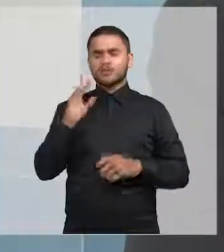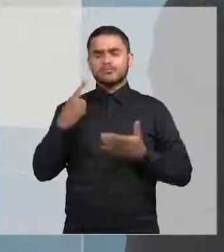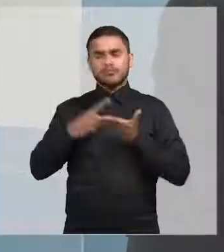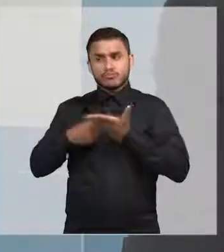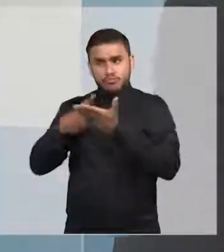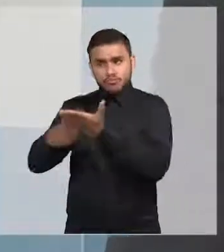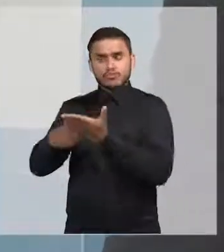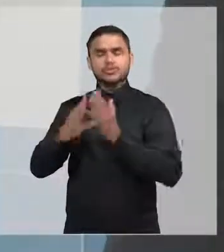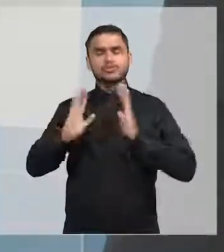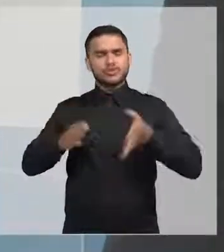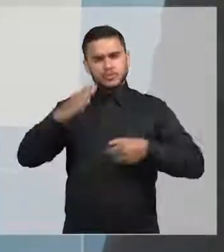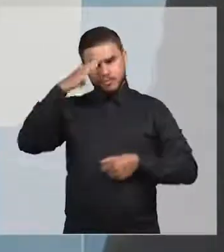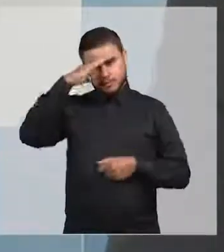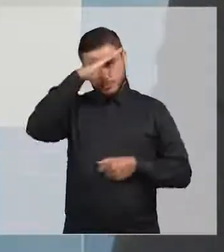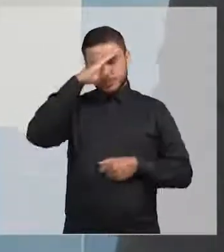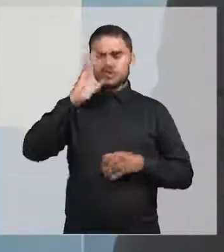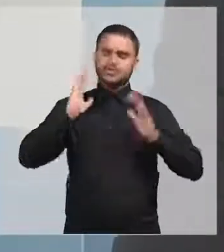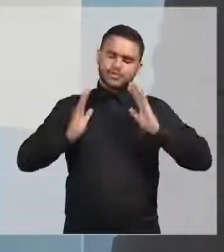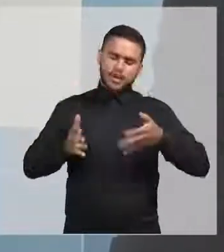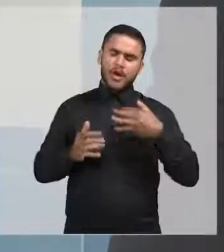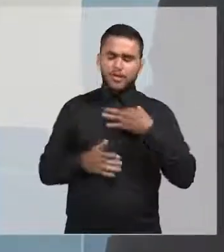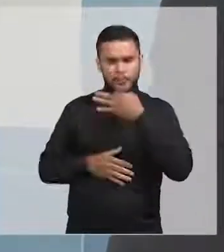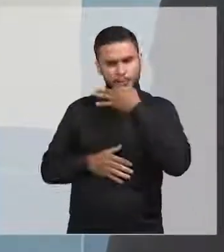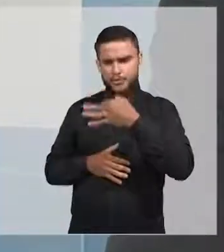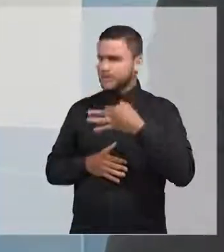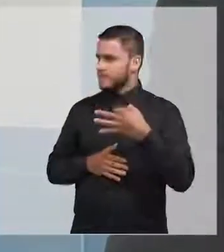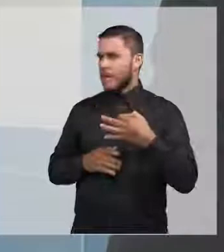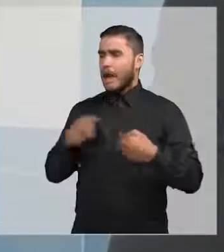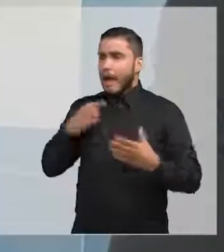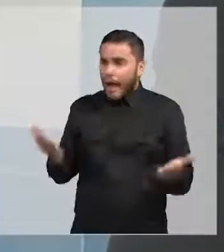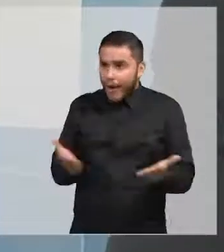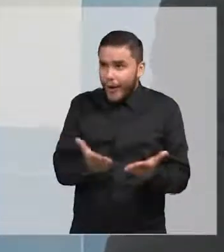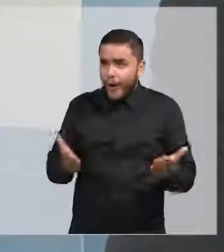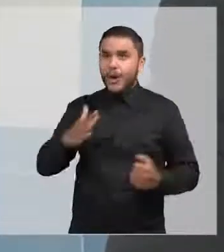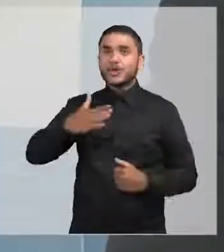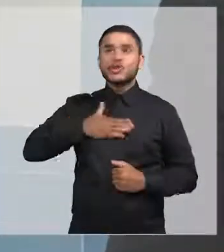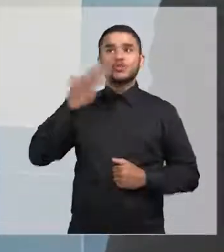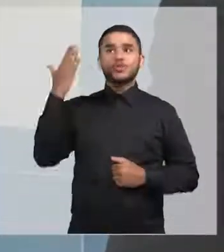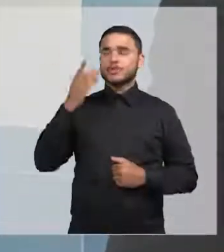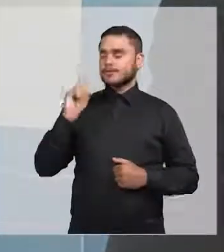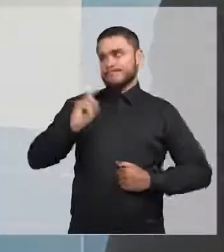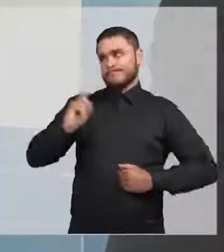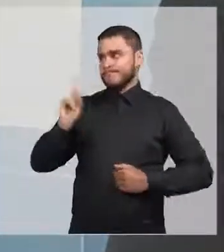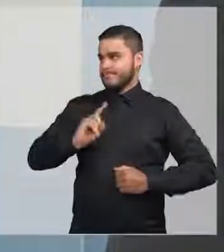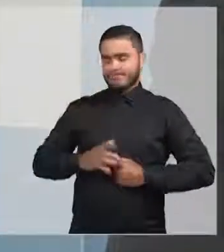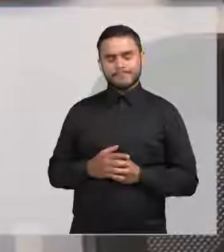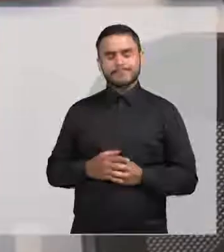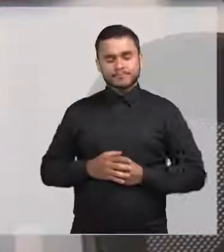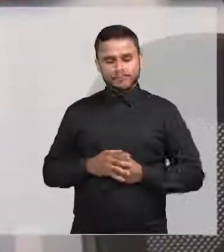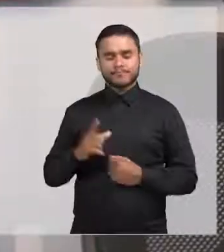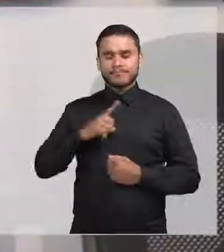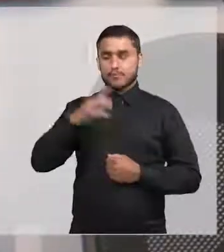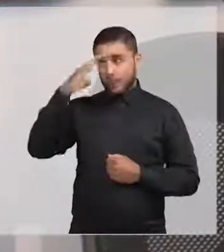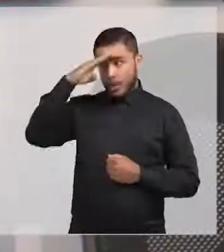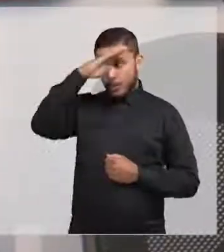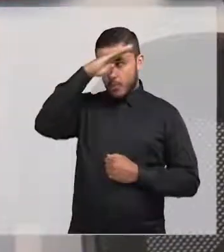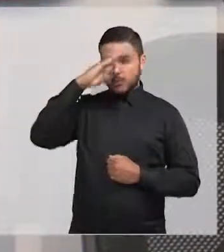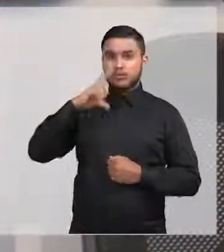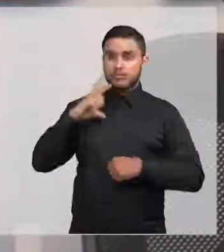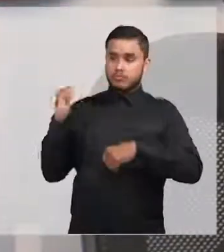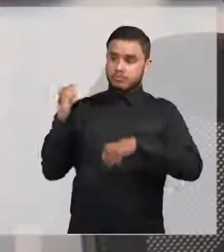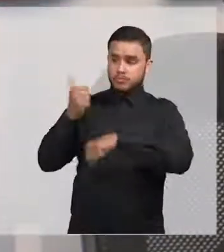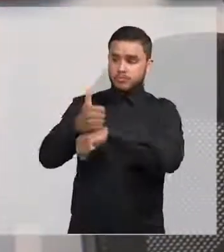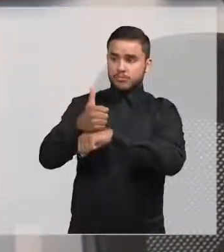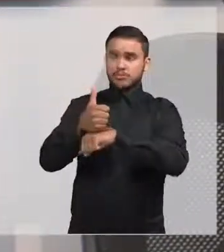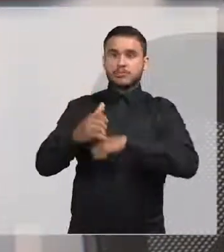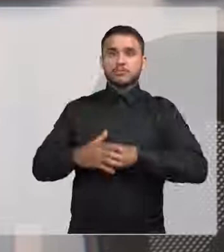jornais do exterior dizendo a mesma coisa que você está dizendo aí. Sim, eu reafirmo o que eu disse. Eu acredito